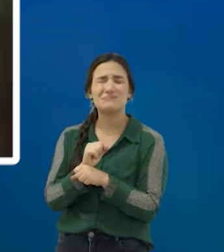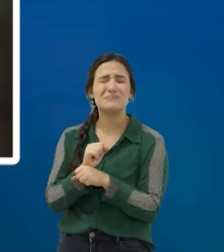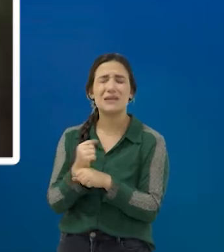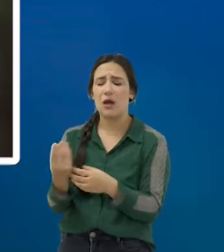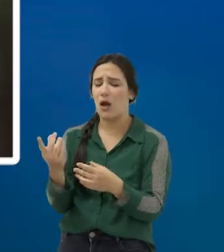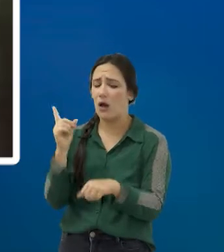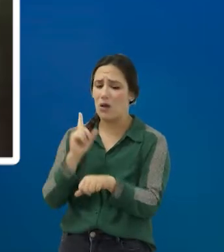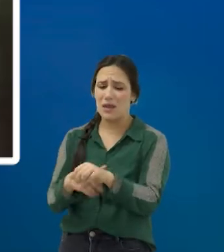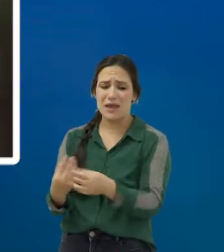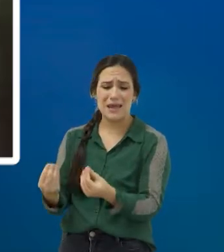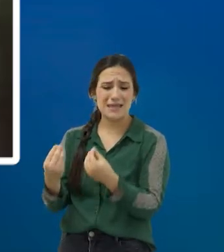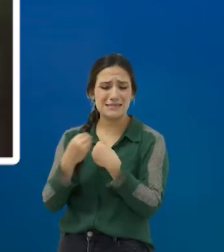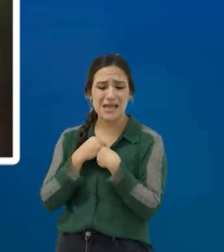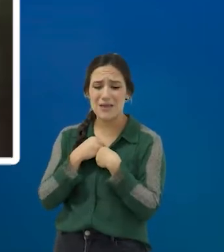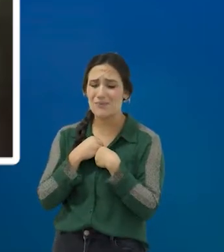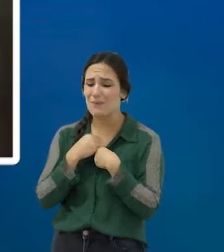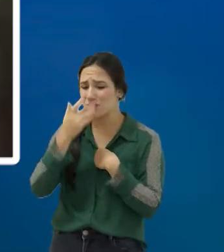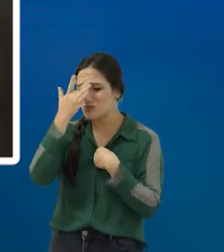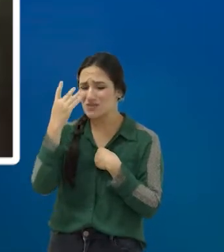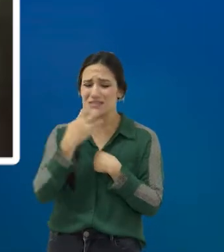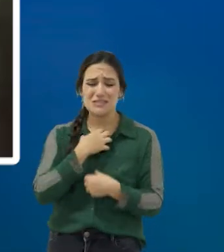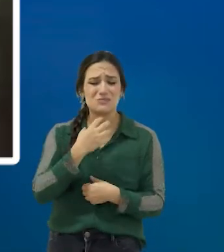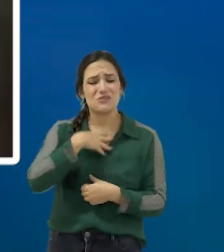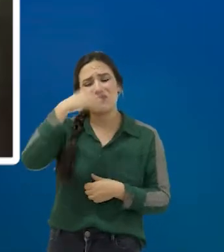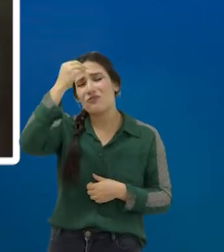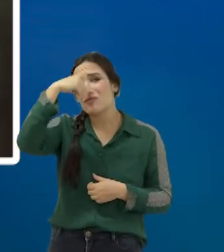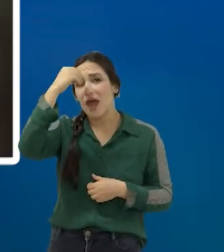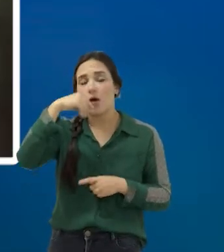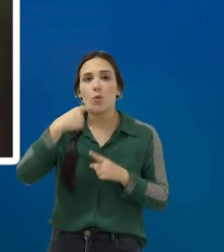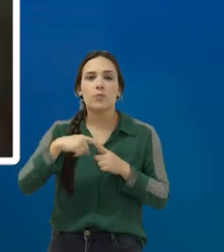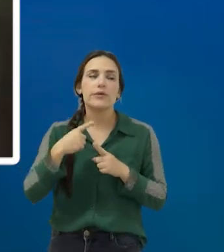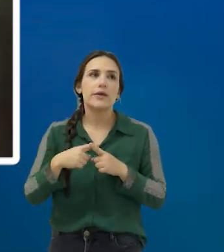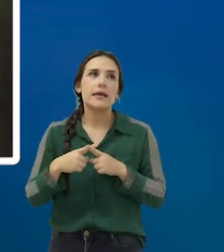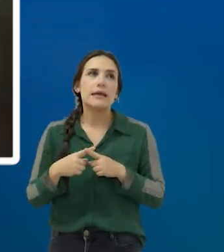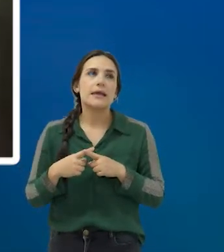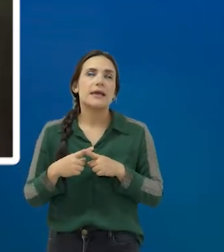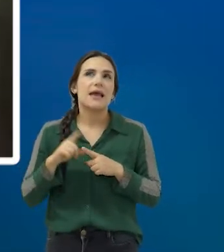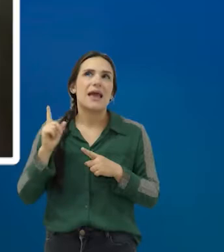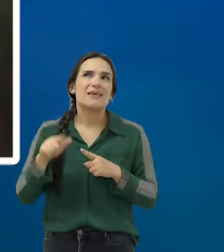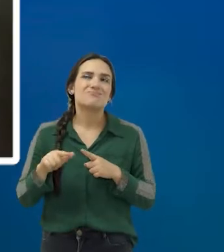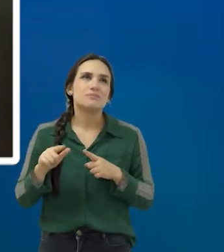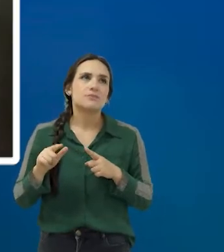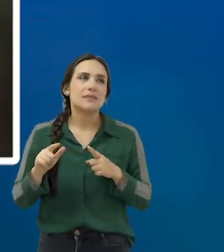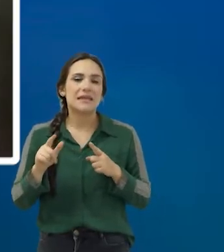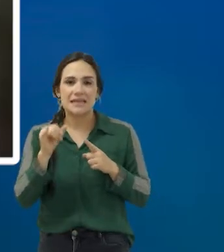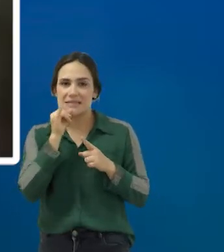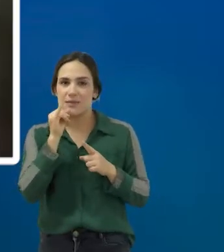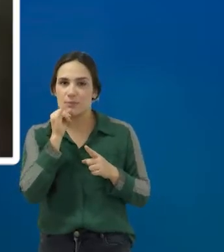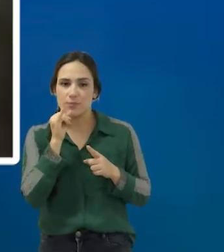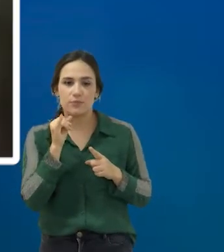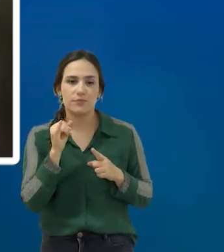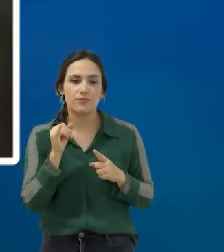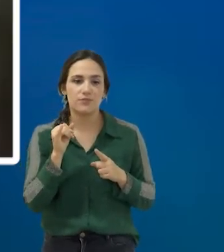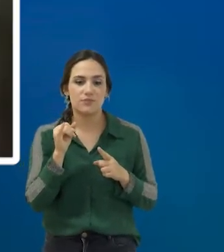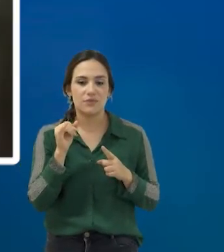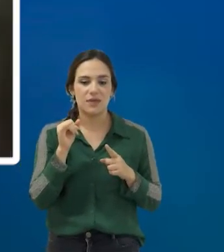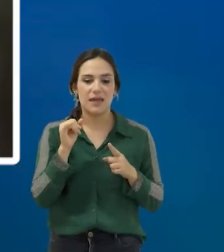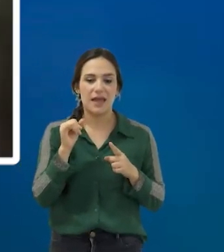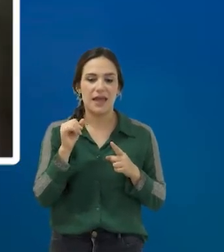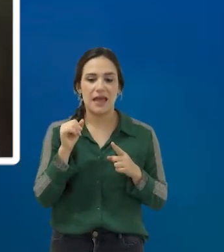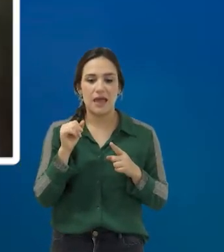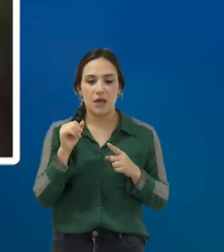extremamente debilitado após o transplante, porque o sistema imunológico é como se houvesse um reset do